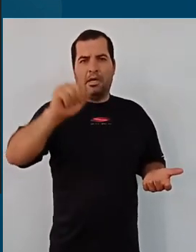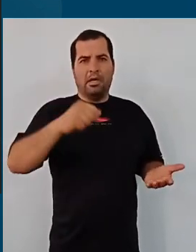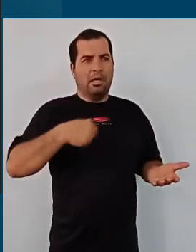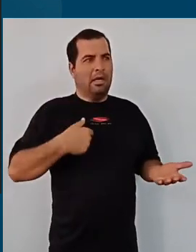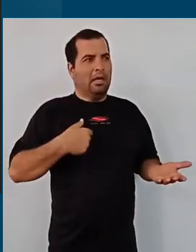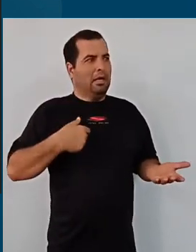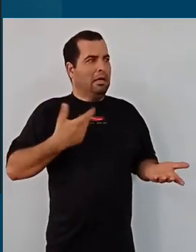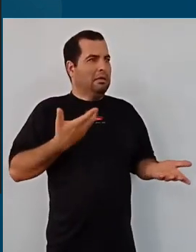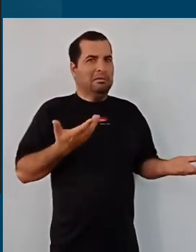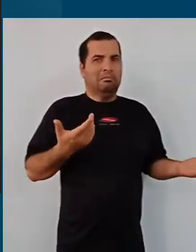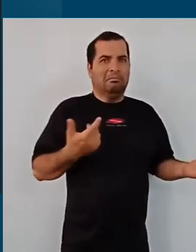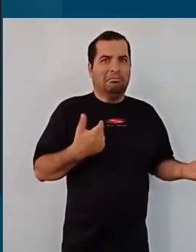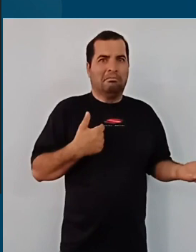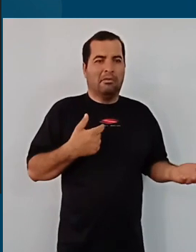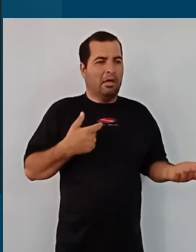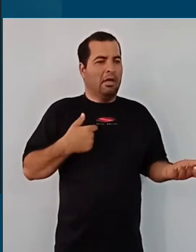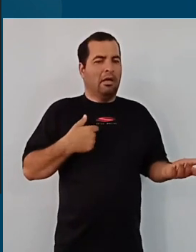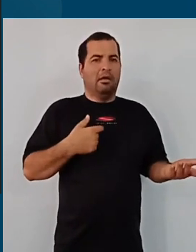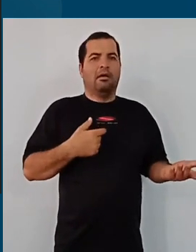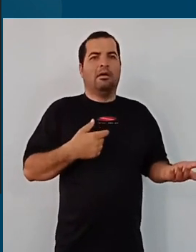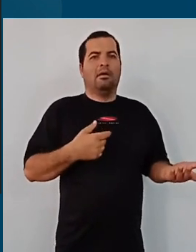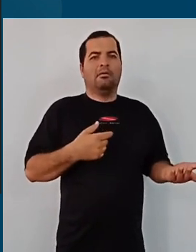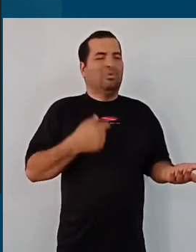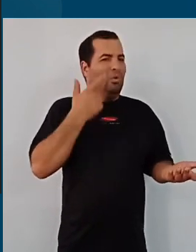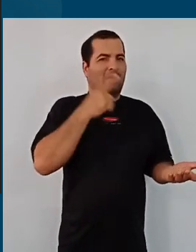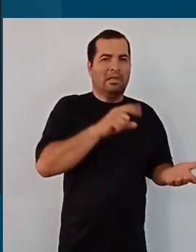recursos, apesar de não me considerar incapaz.